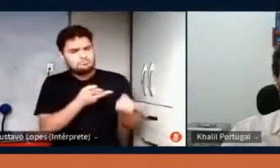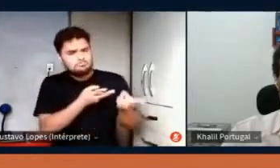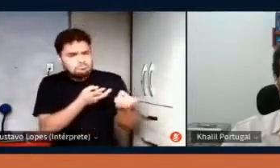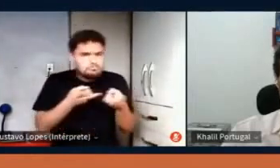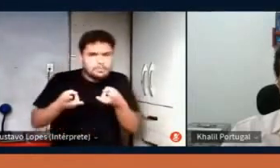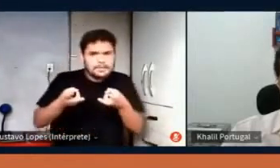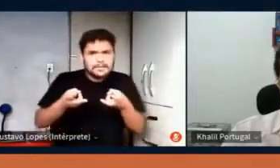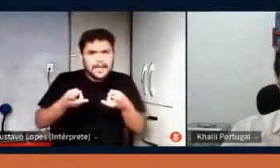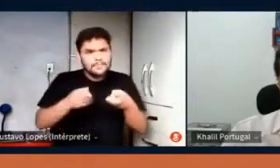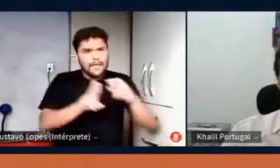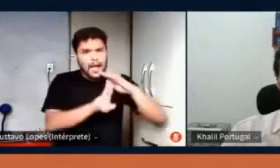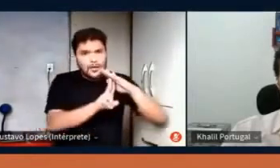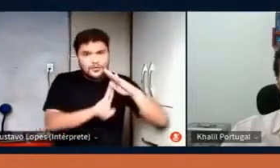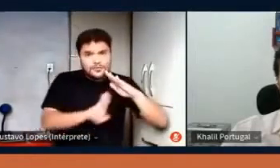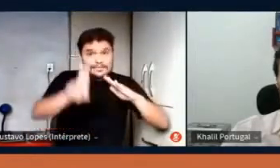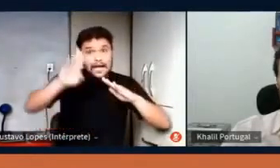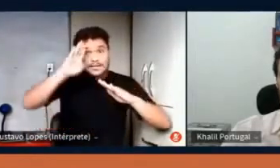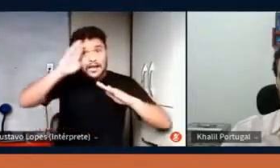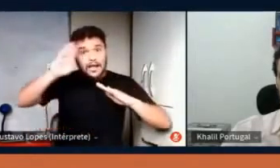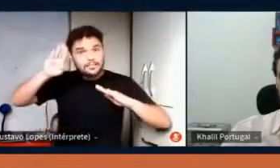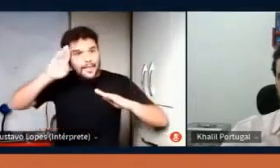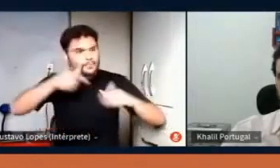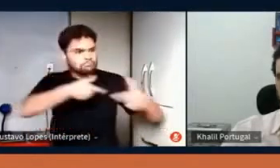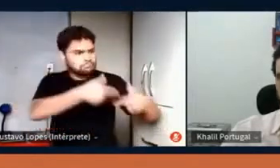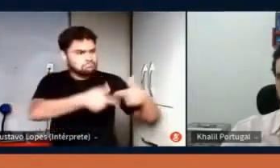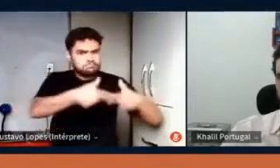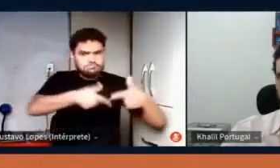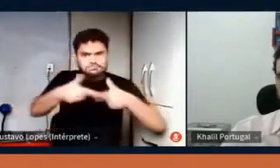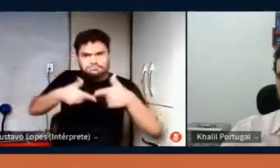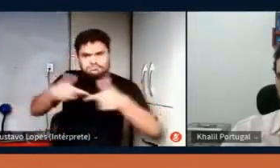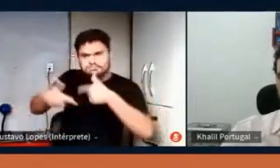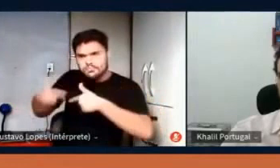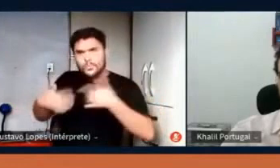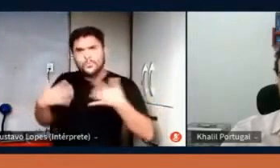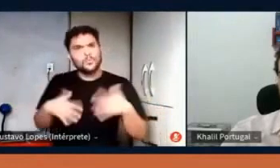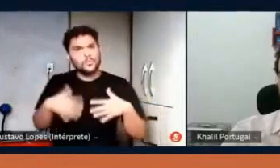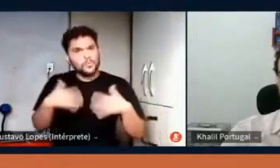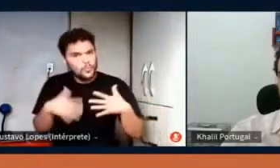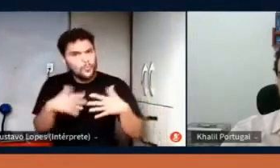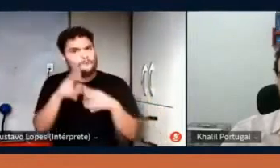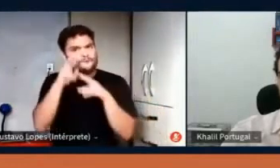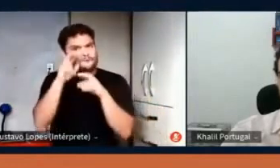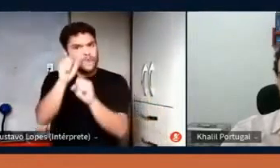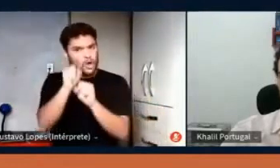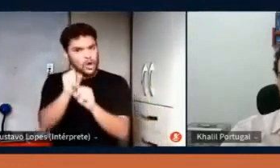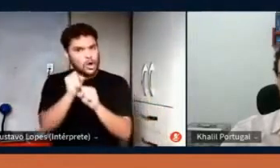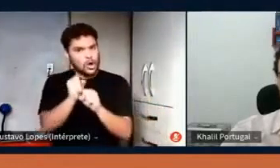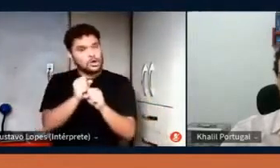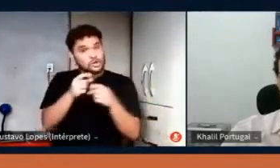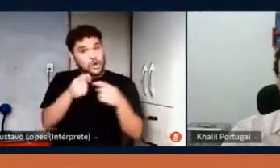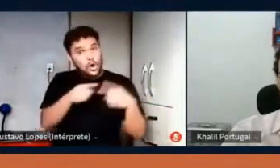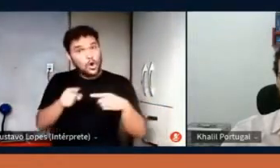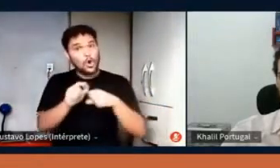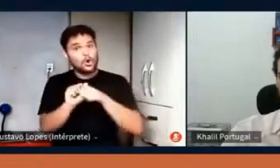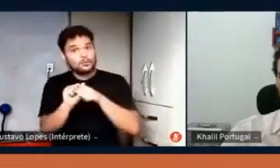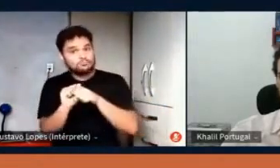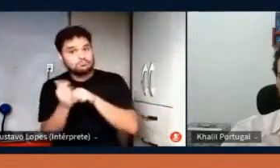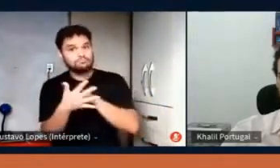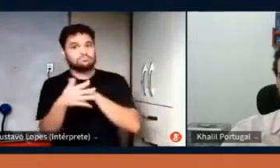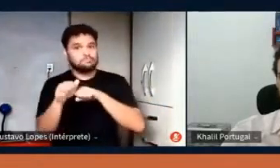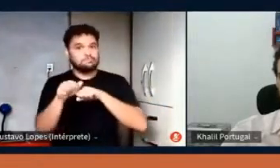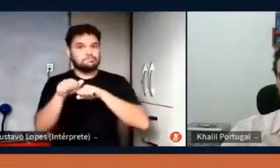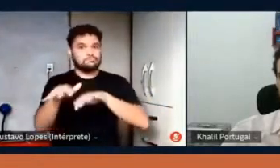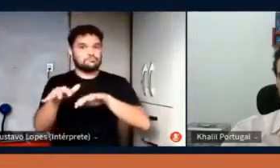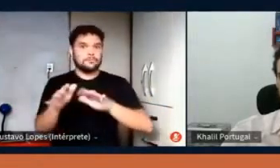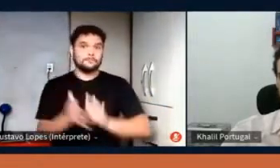se mobilizando de uma forma muito vigorosa para o enfrentamento da pandemia. E vai